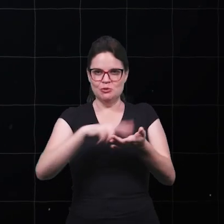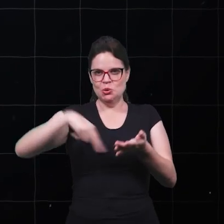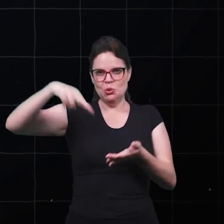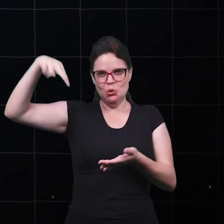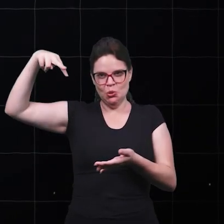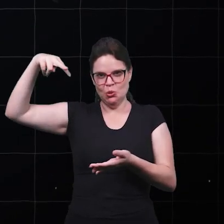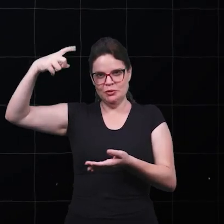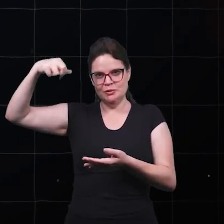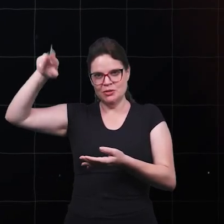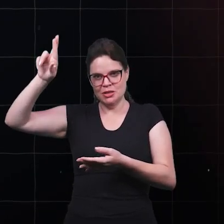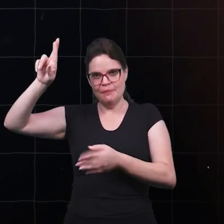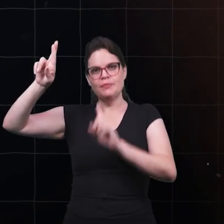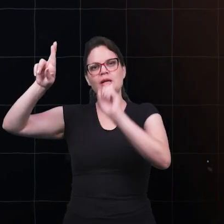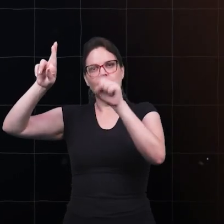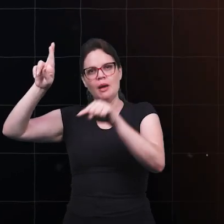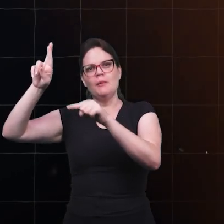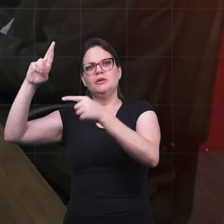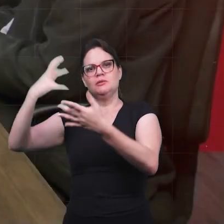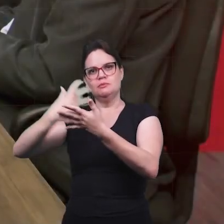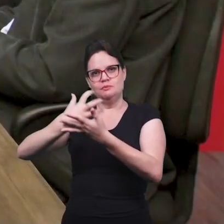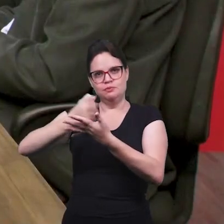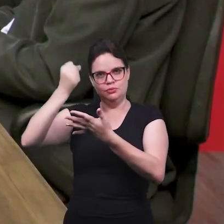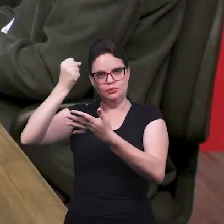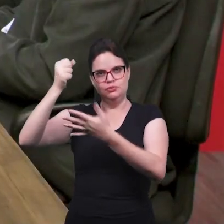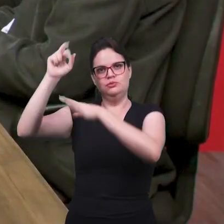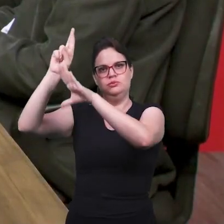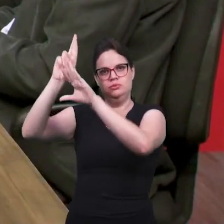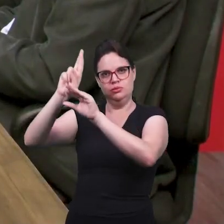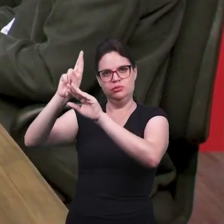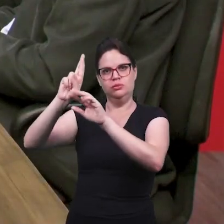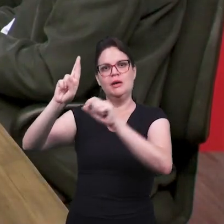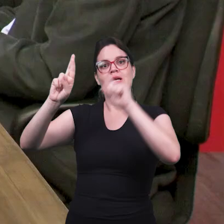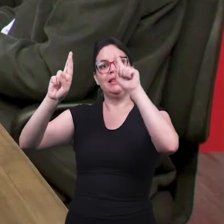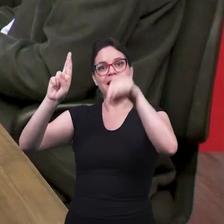verá. Também vamos encontrar,